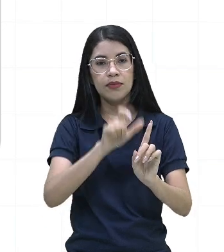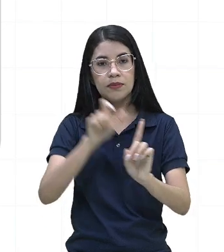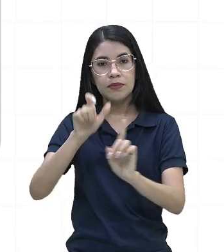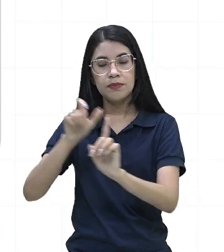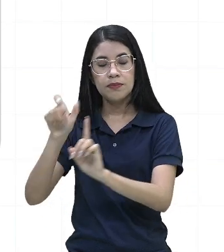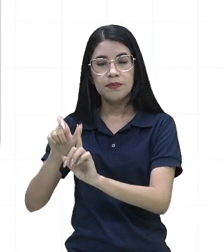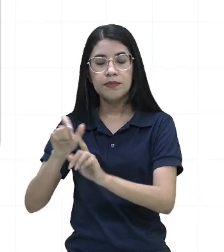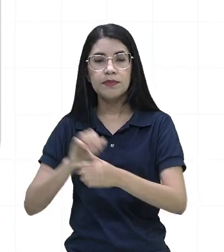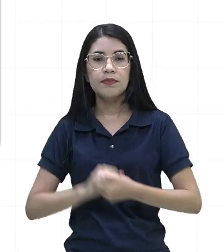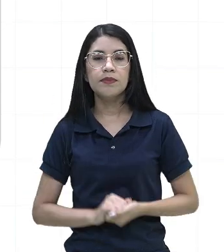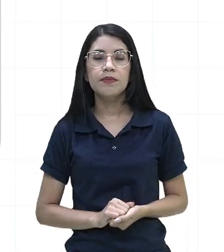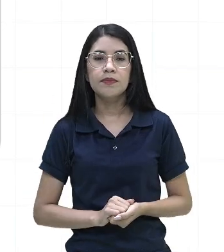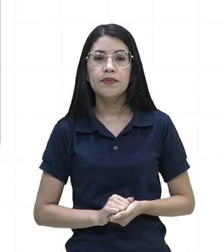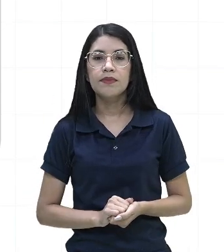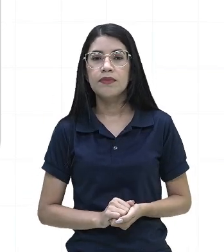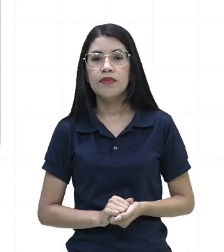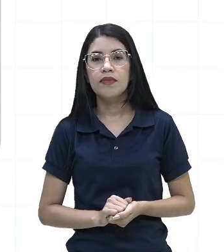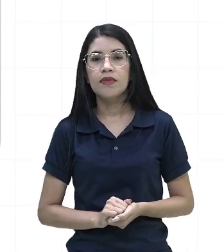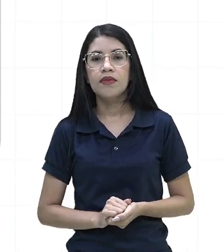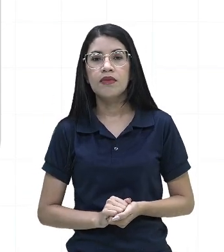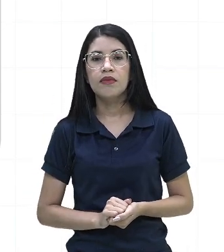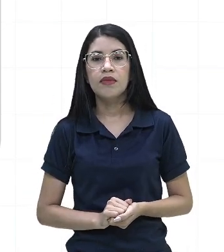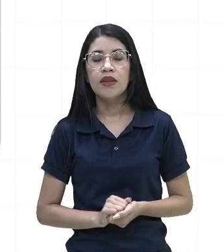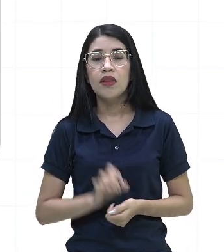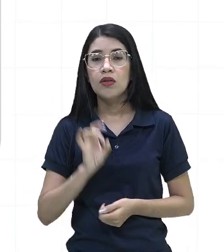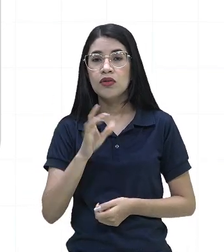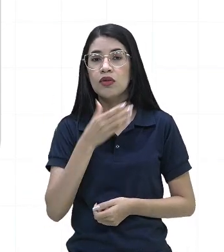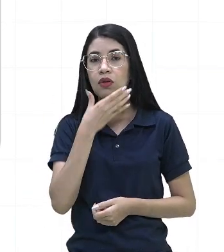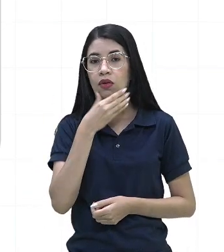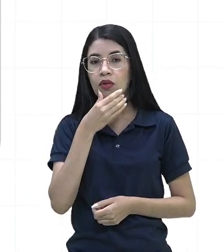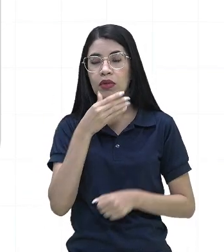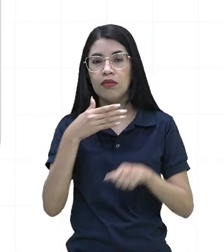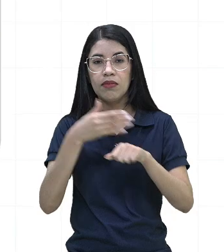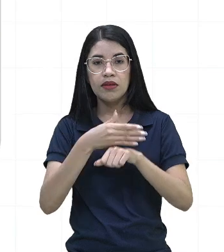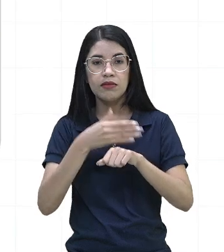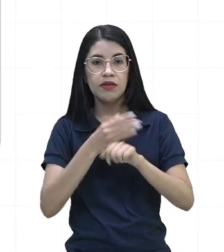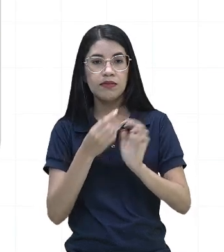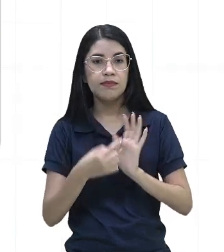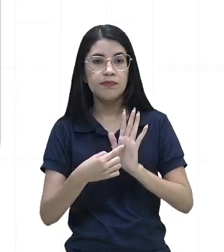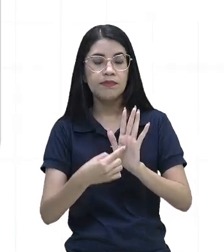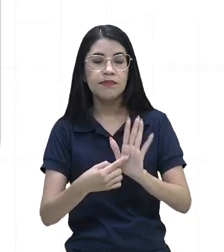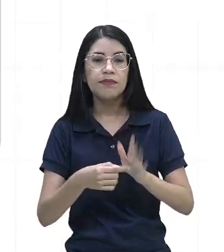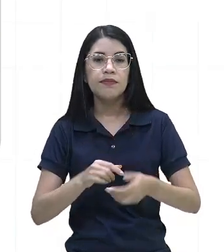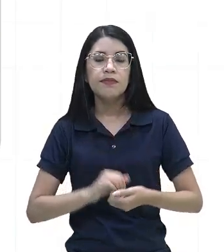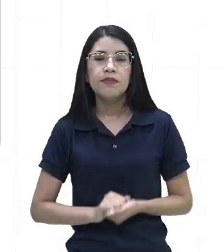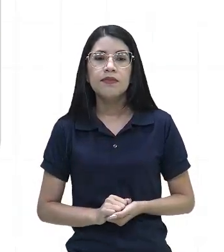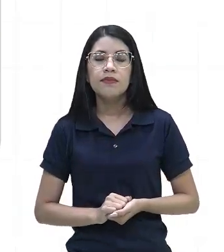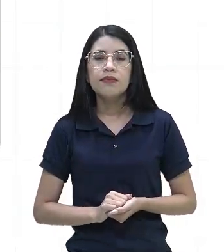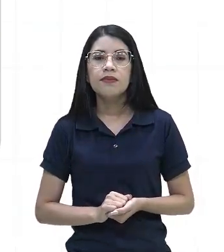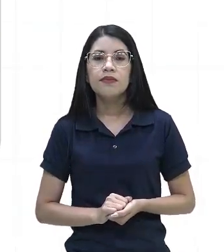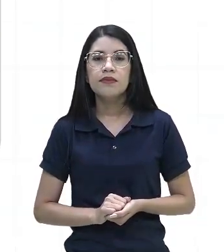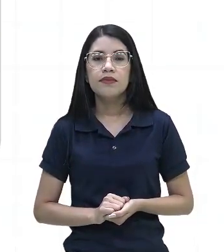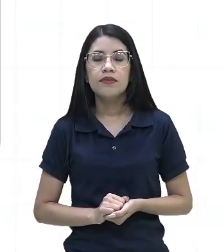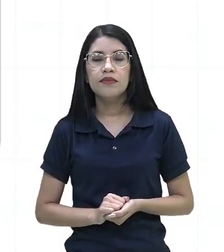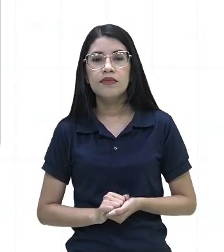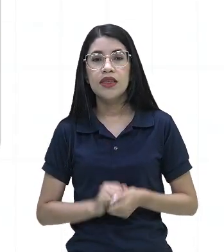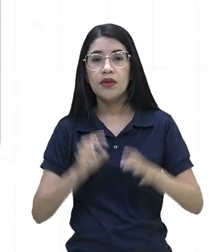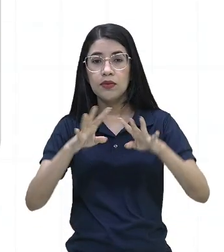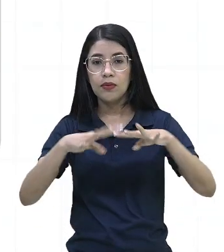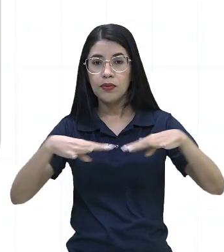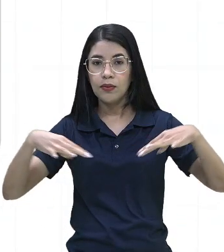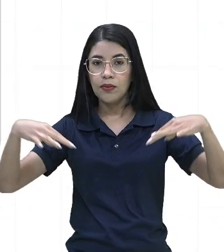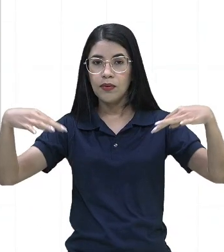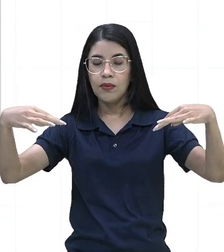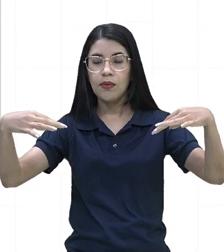aí nós temos os atores, que eram somente masculinos, né? Aqui é o auditório, que é o quê? A